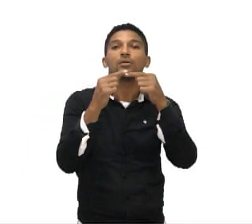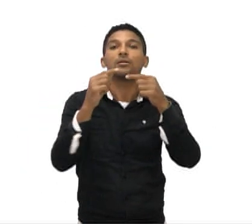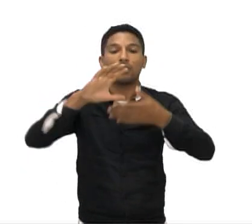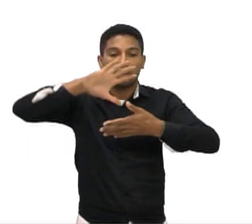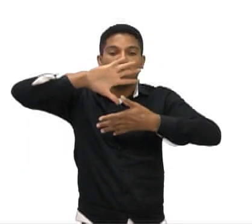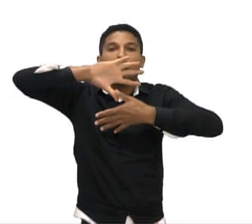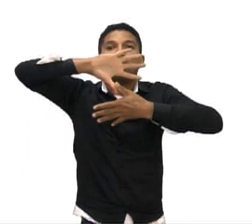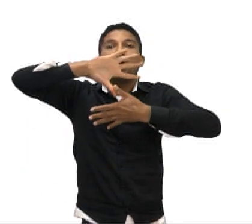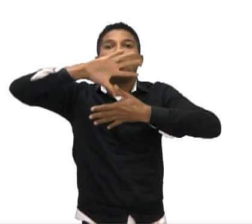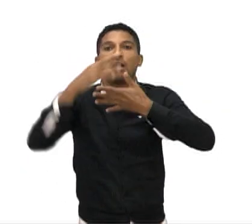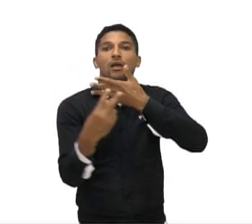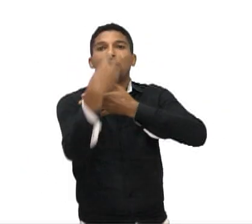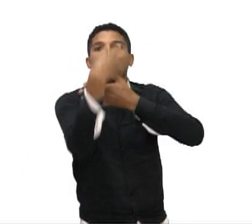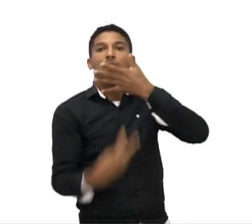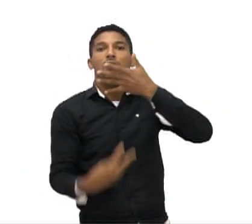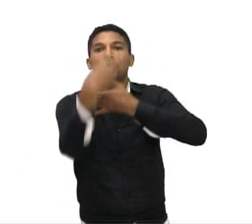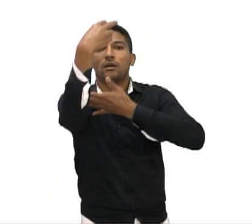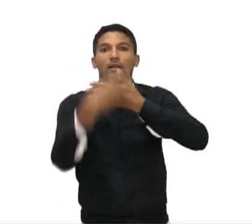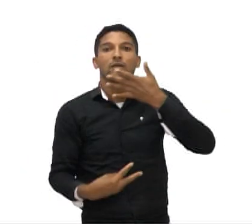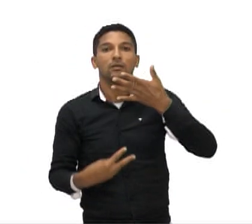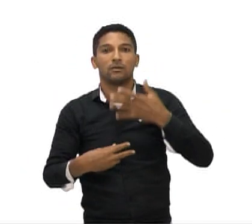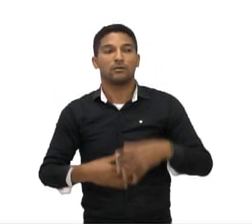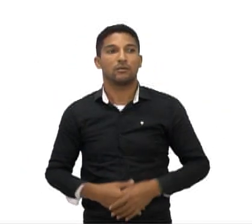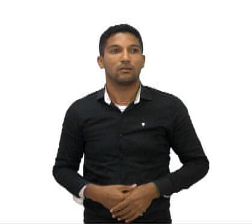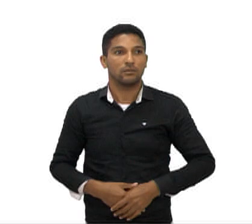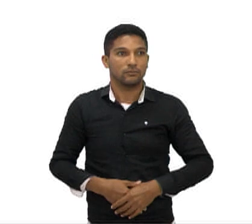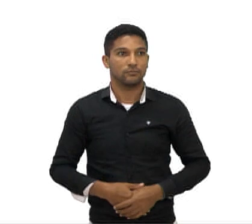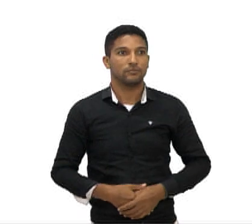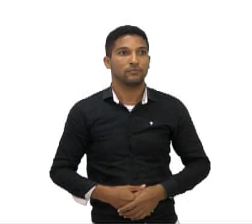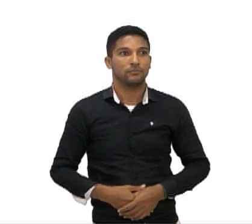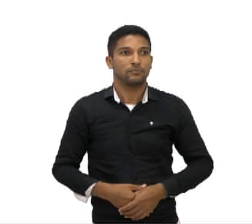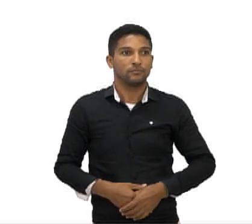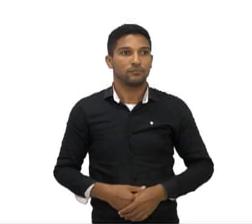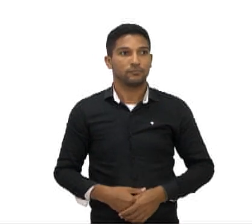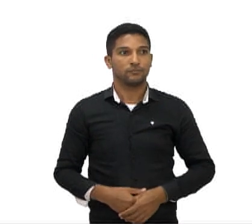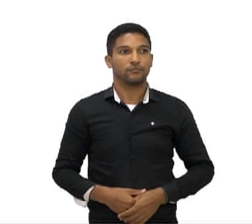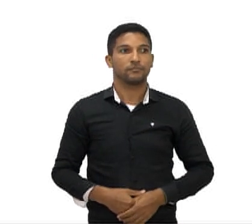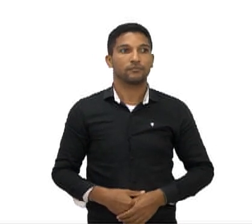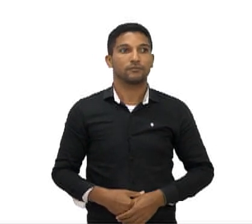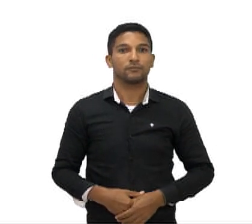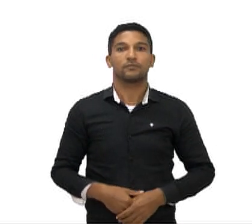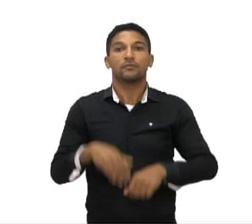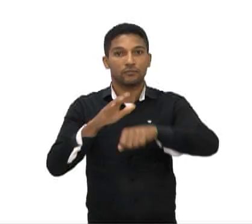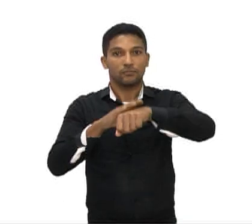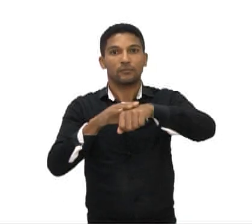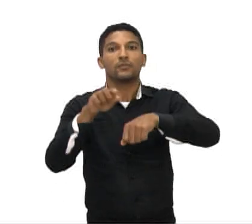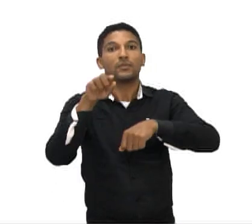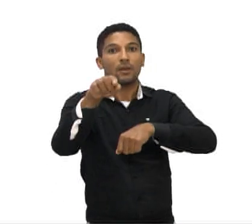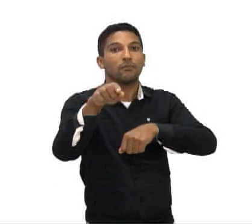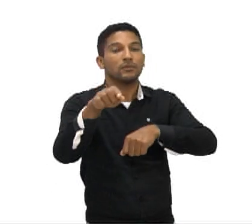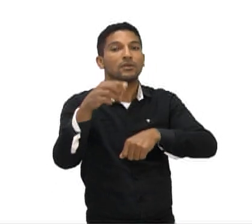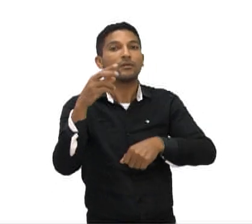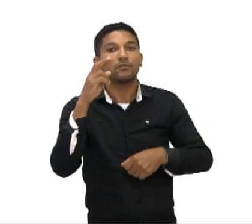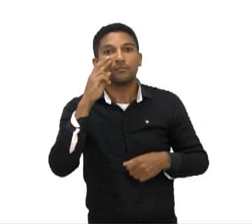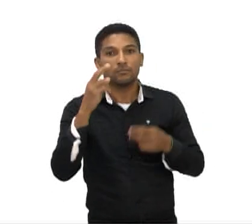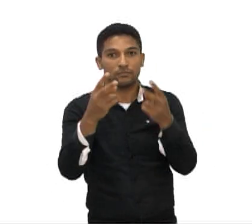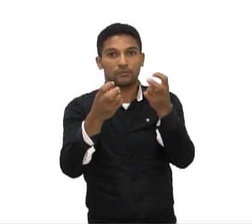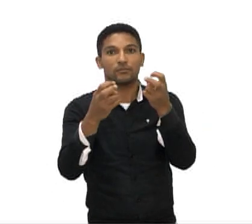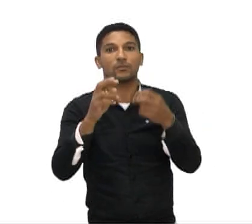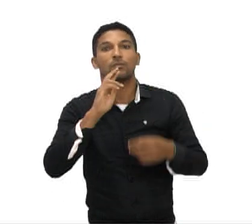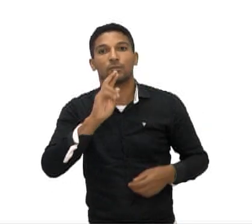Sur-americanos, letra B. C, norte-americanos ou letra D, sul-americanos? Vamos lá, vamos ver qual é a correta?